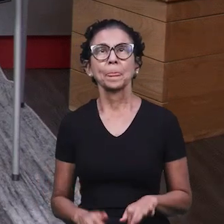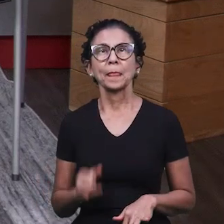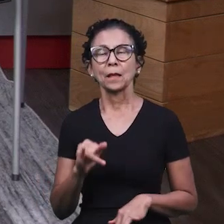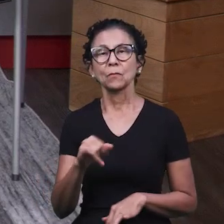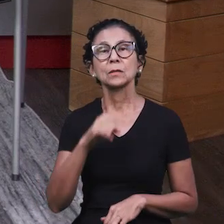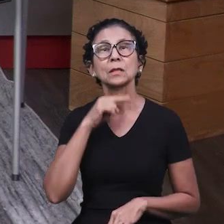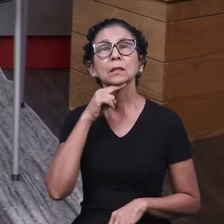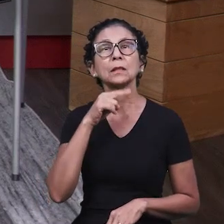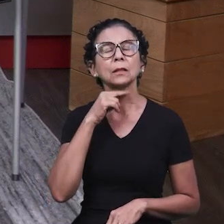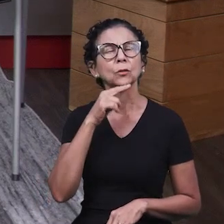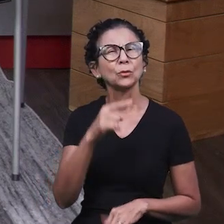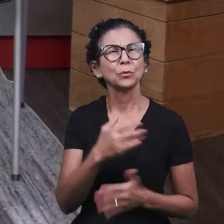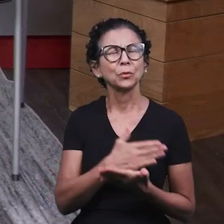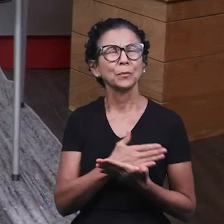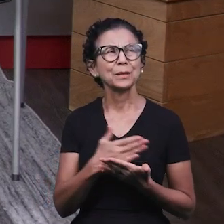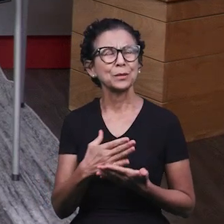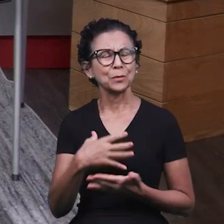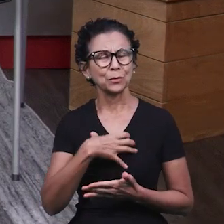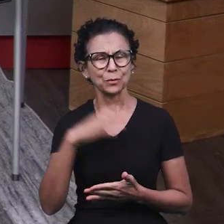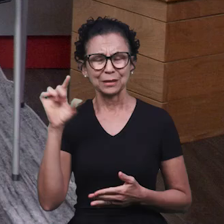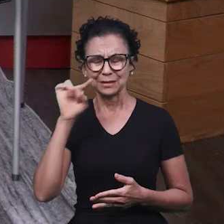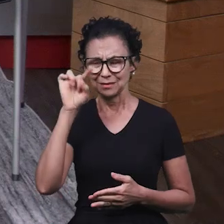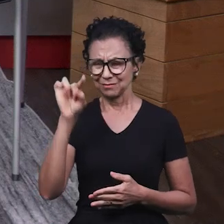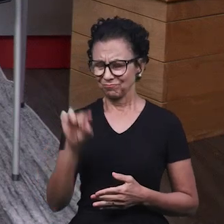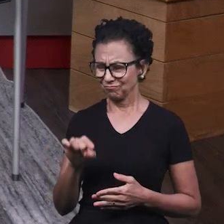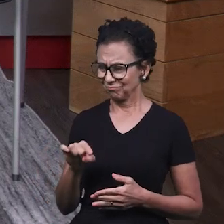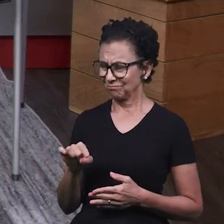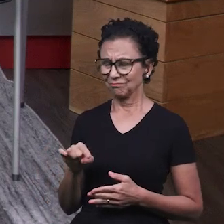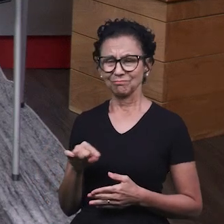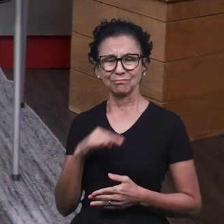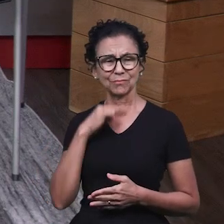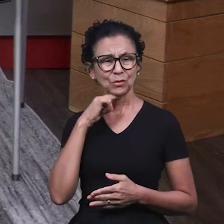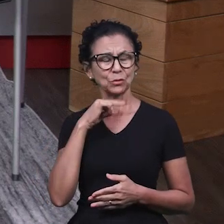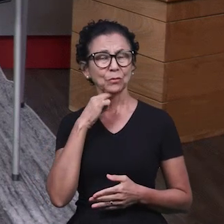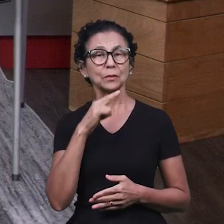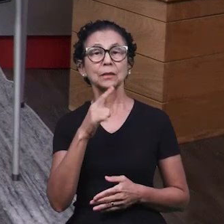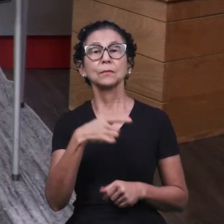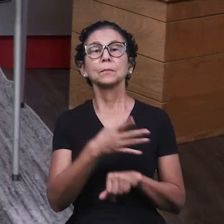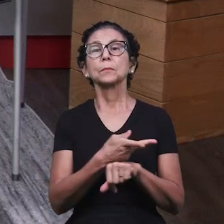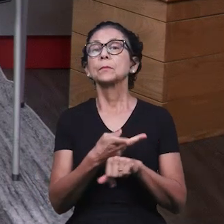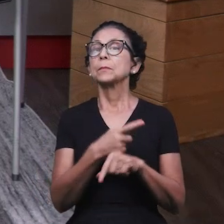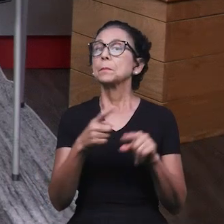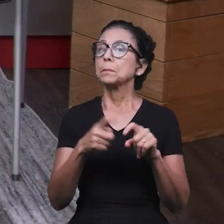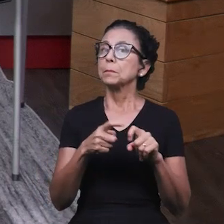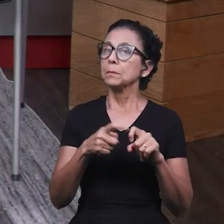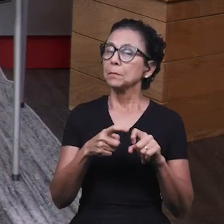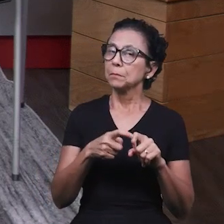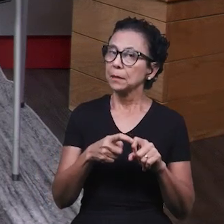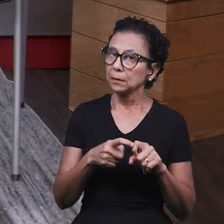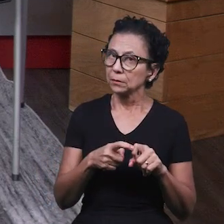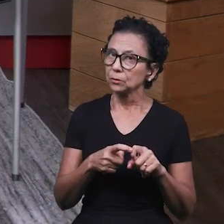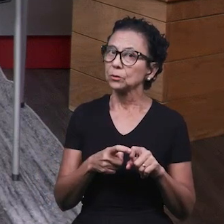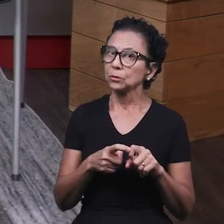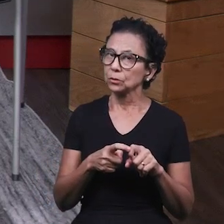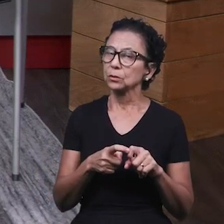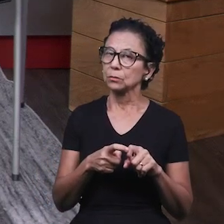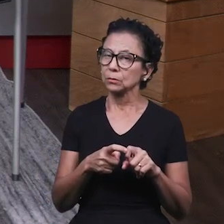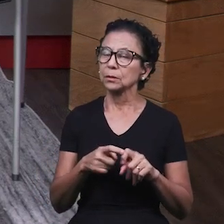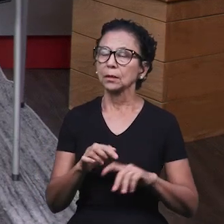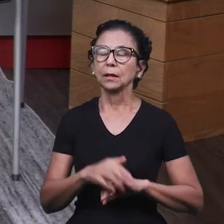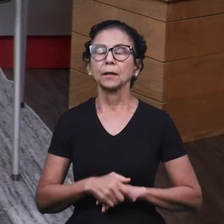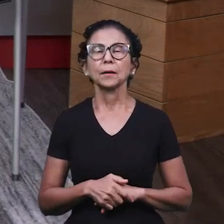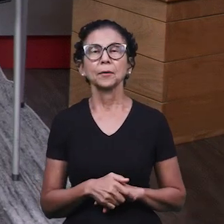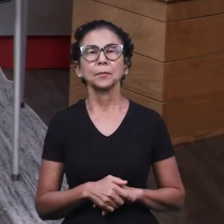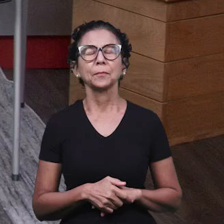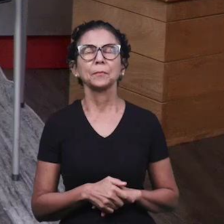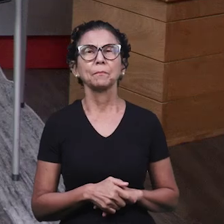dúvidas, começou a sentir esses sintomas, procure um médico, não deixe passar esses sintomas, afetar o seu dia a dia. Mas se